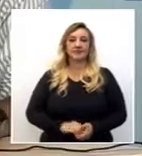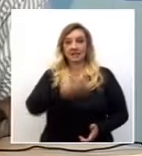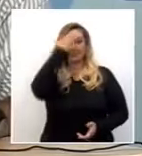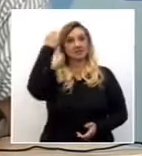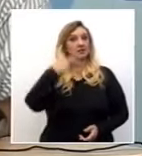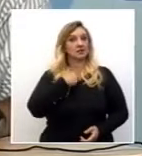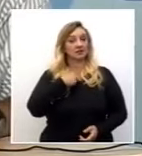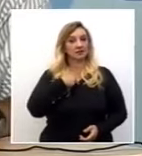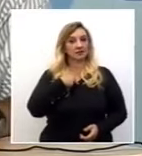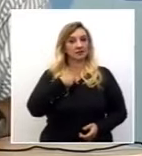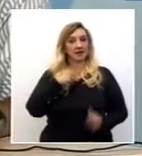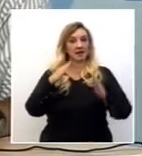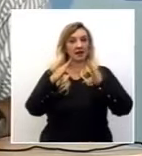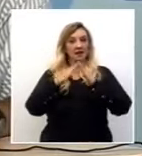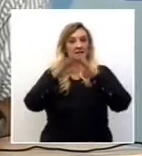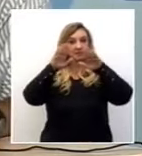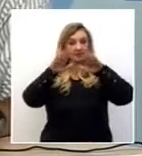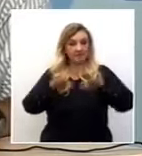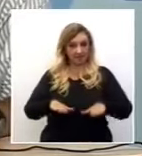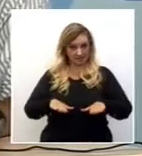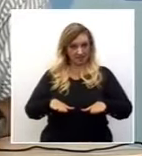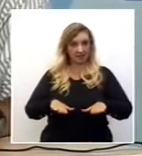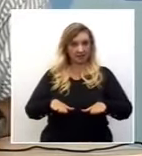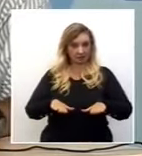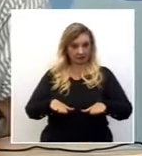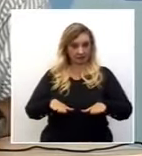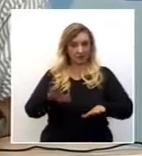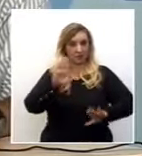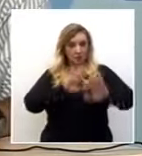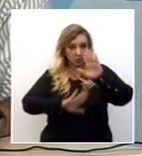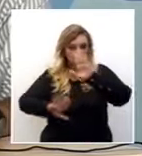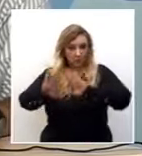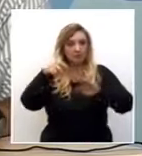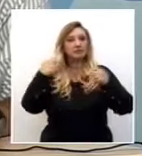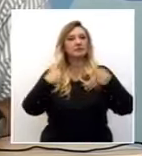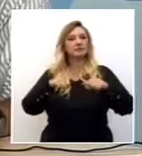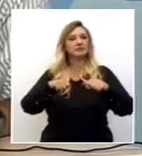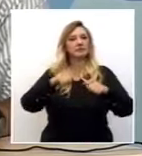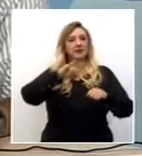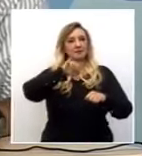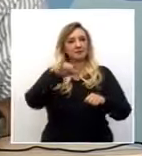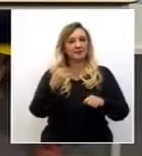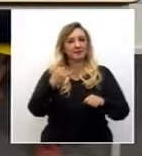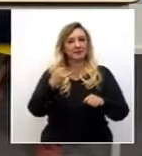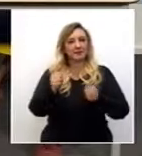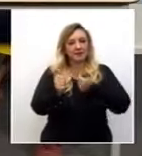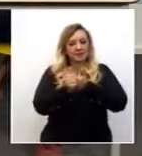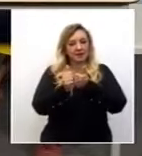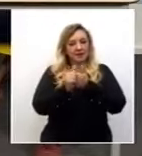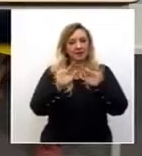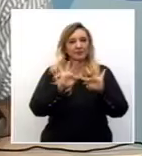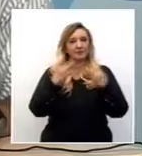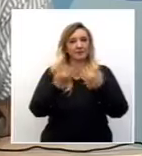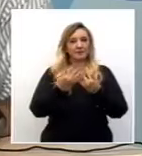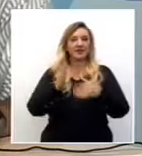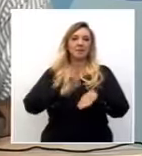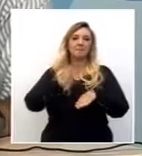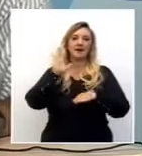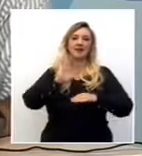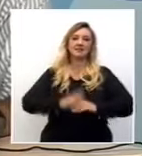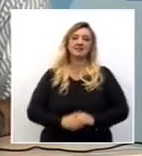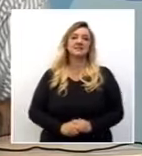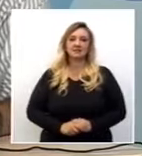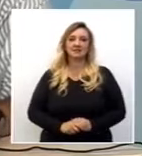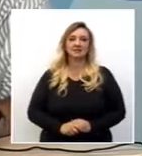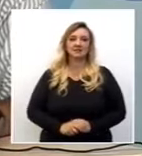esquecer, ficar em casa, tomar todos os cuidados necessários, aproveitar também, ficar um pouco mais próximo da família. Sim. Não é isso?